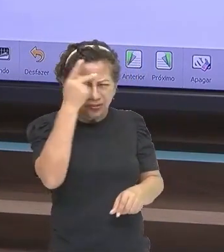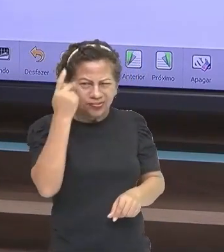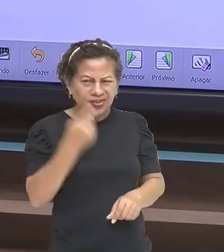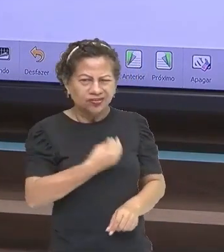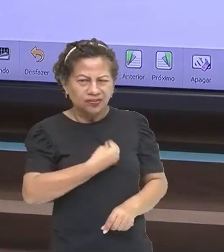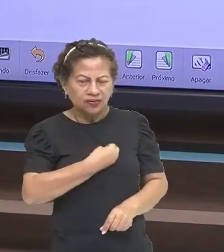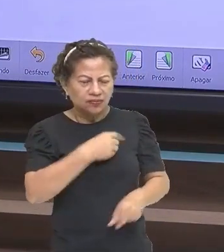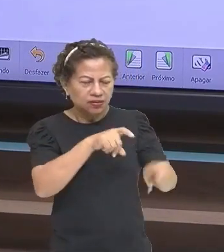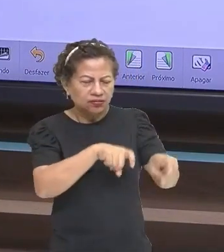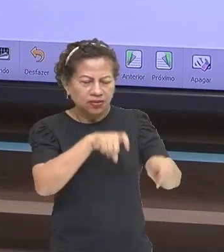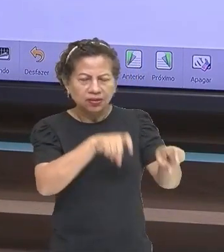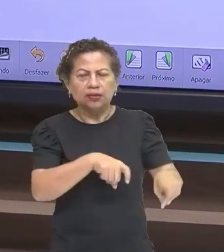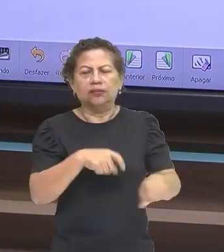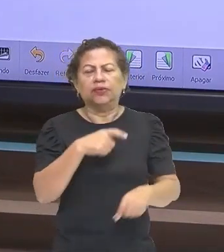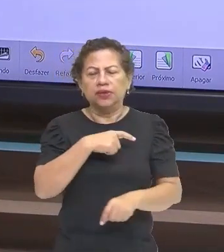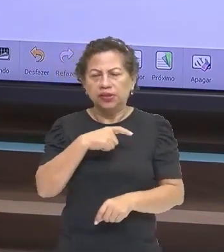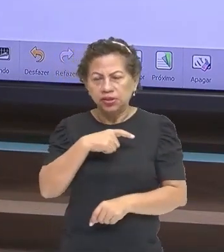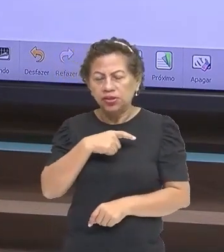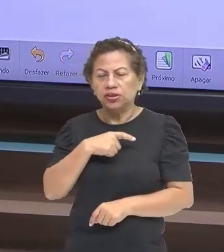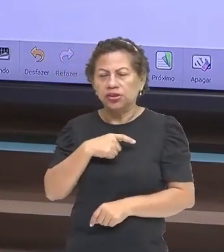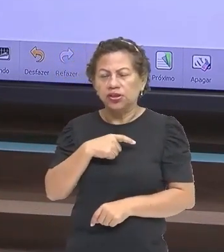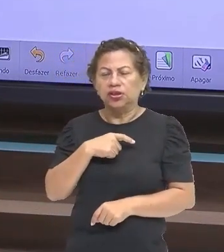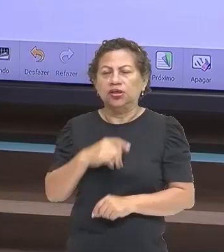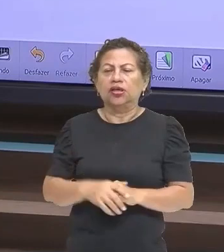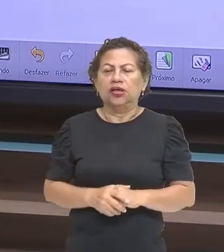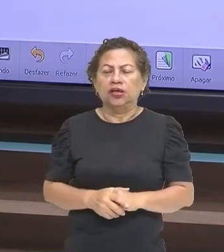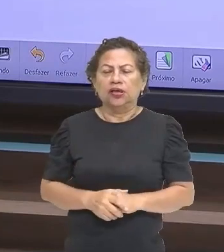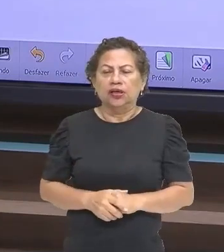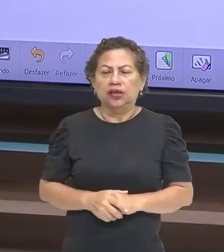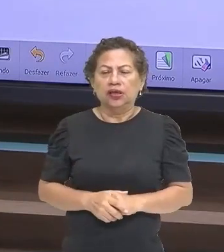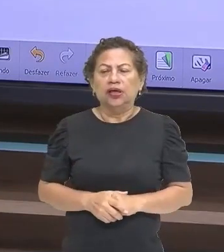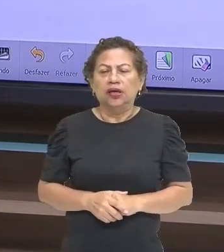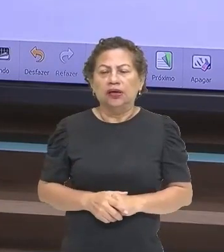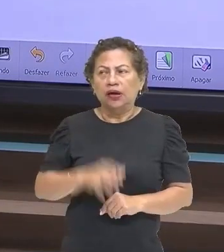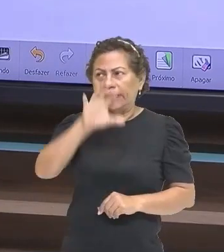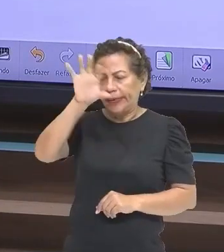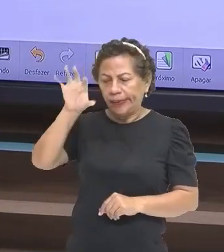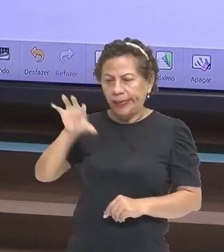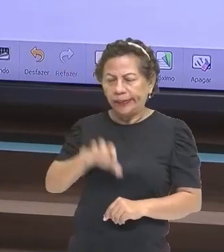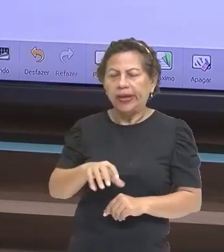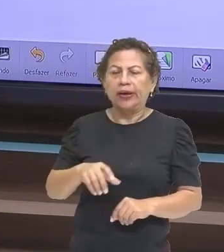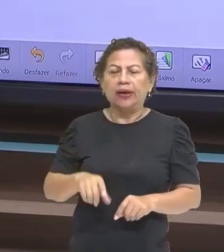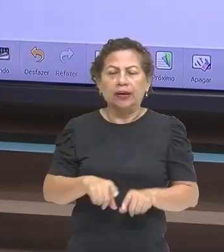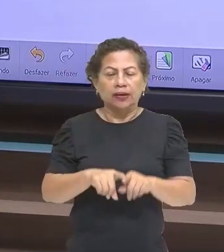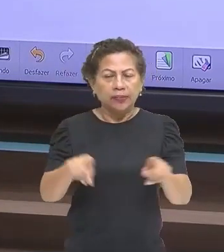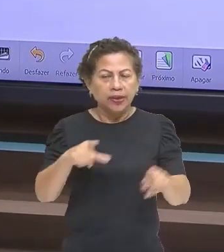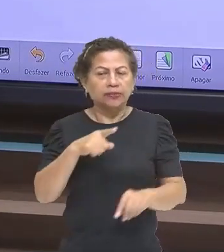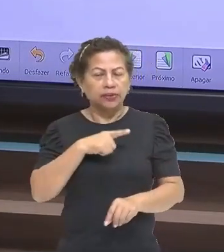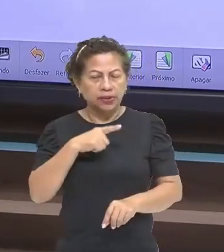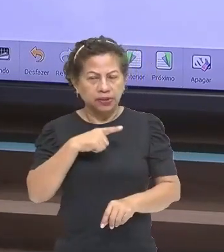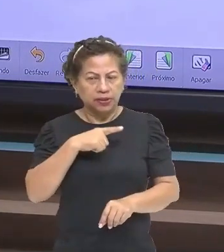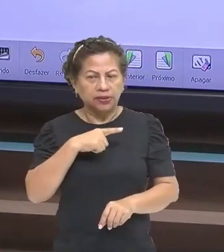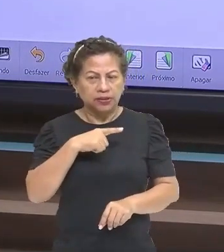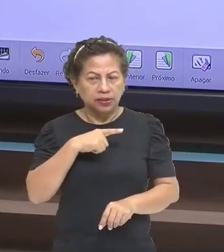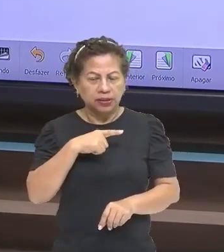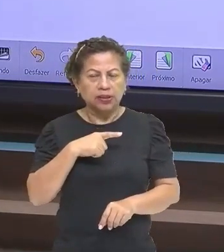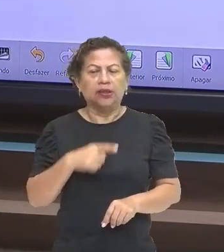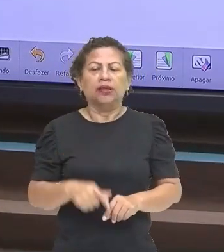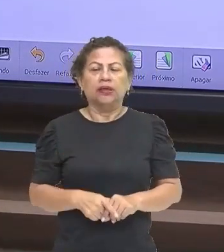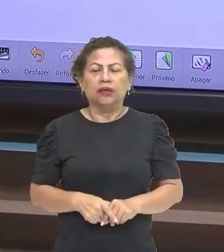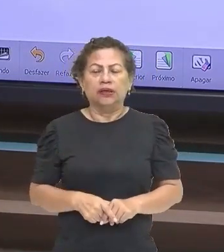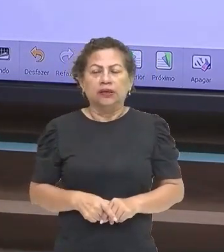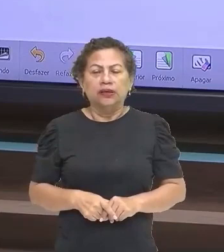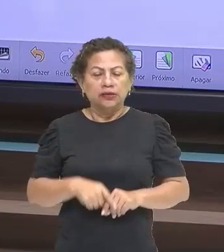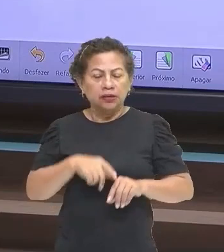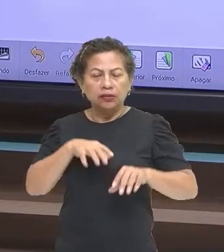tinha em regiões essas ligas camponesas, mas ainda que ela atuasse regionalmente, essa